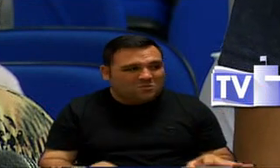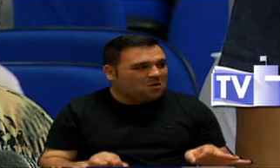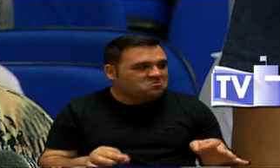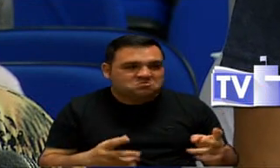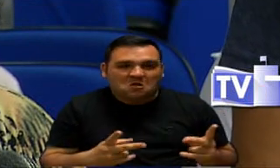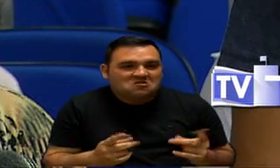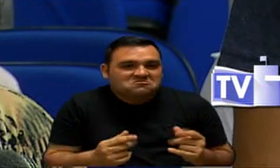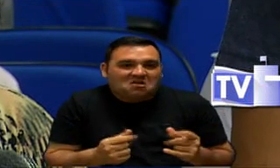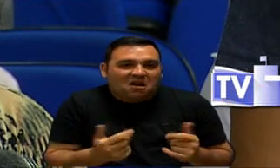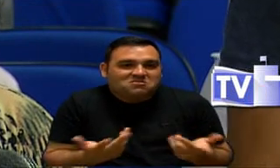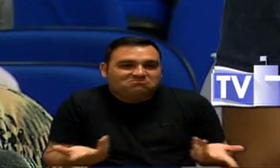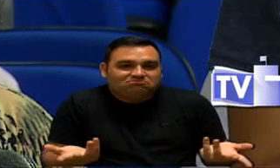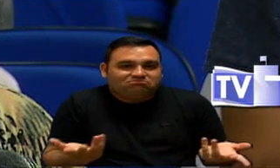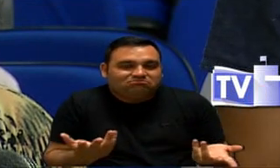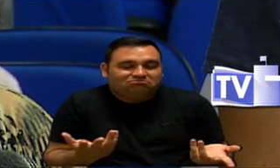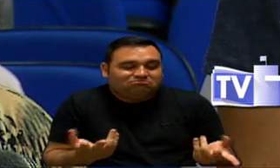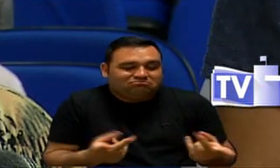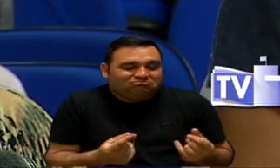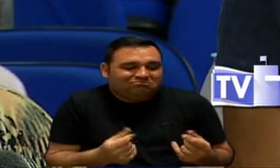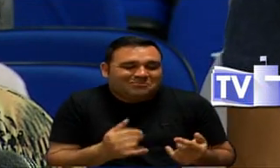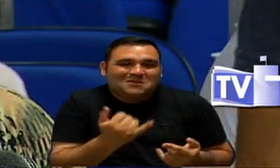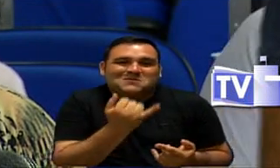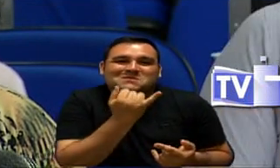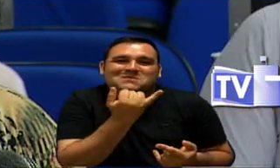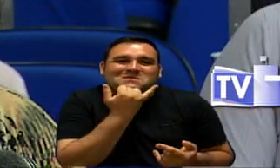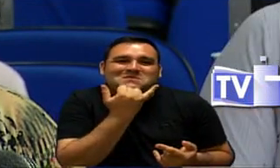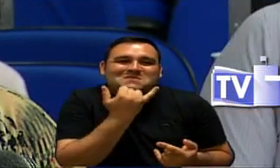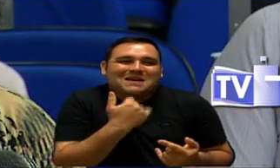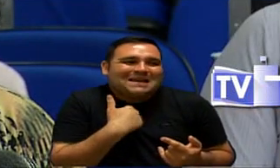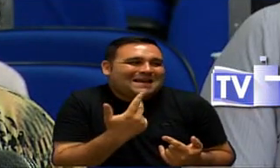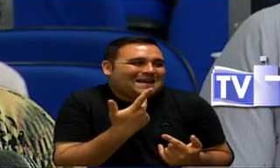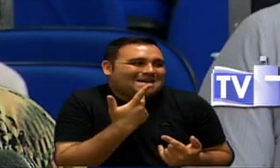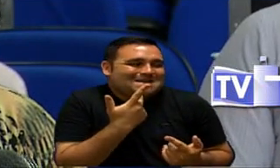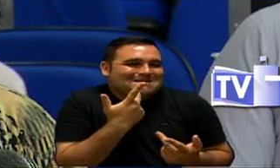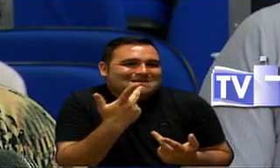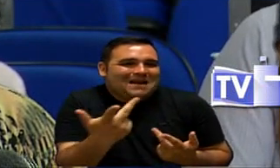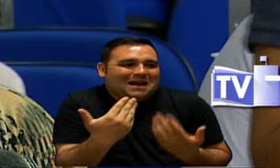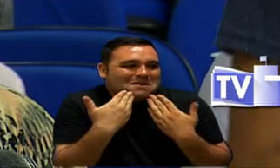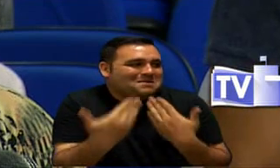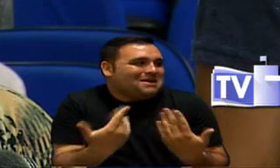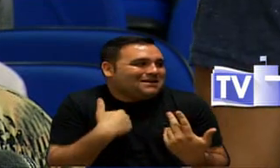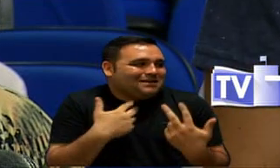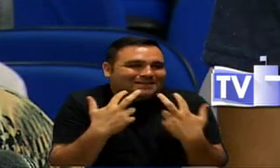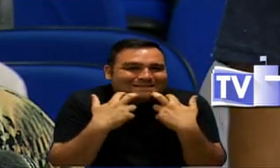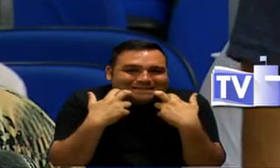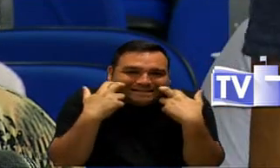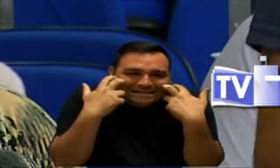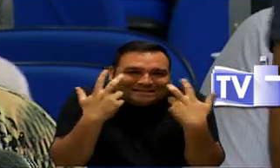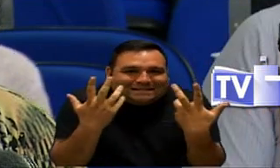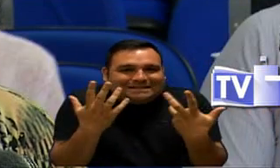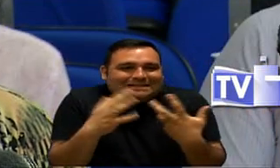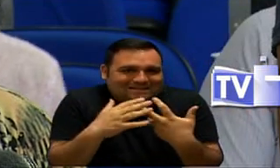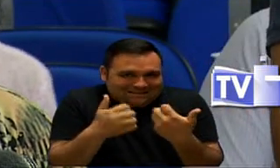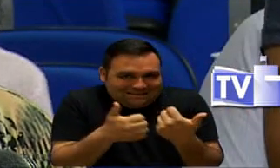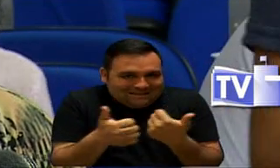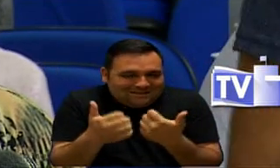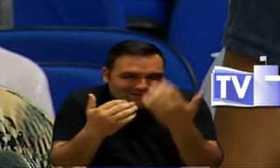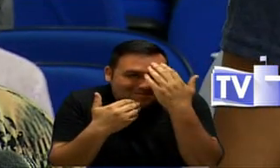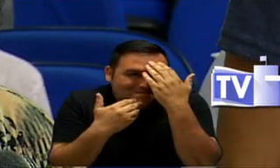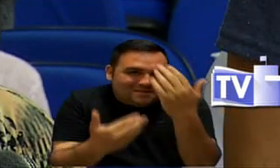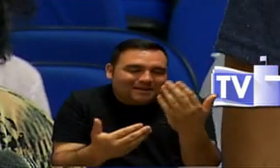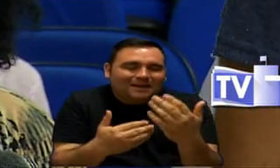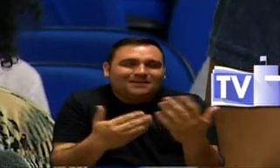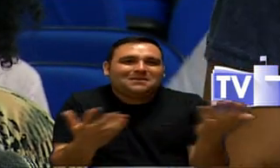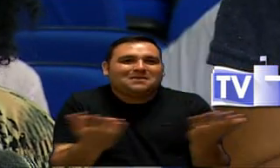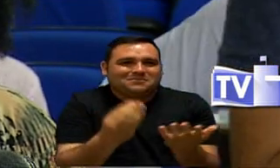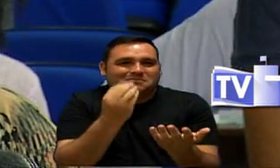nada nesse mundo. E, desculpa, eu não sei muito assim falar, porque eu fico com vergonha. Tá bom?